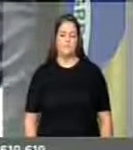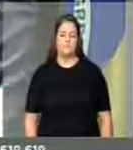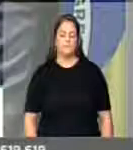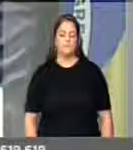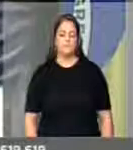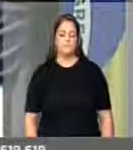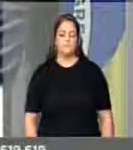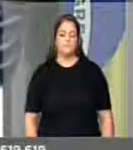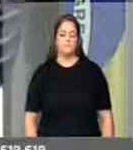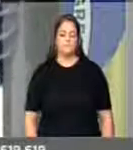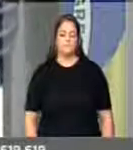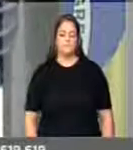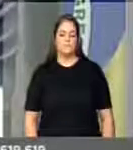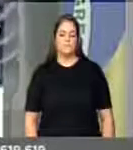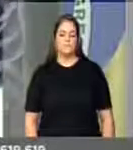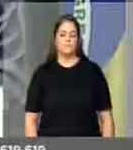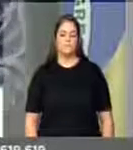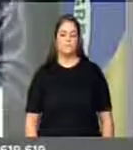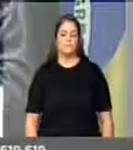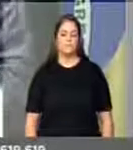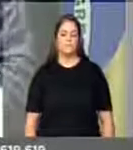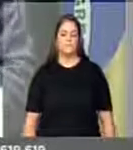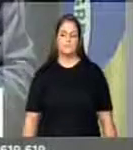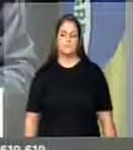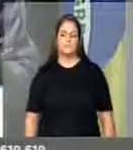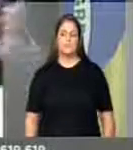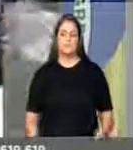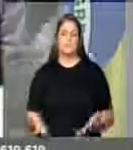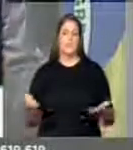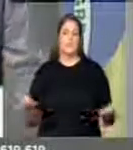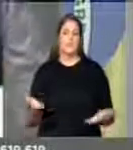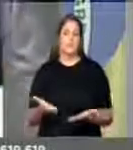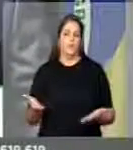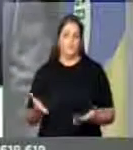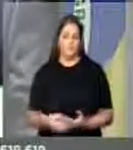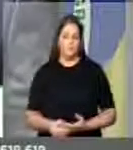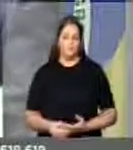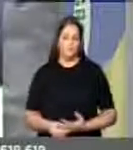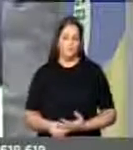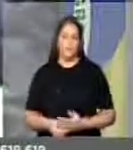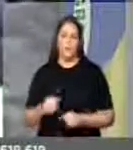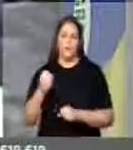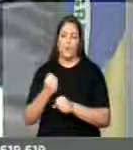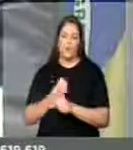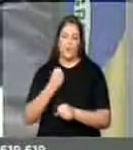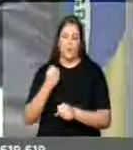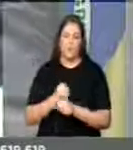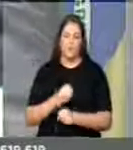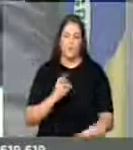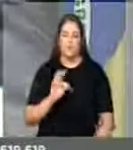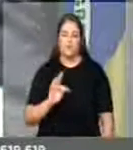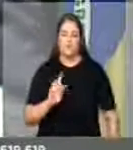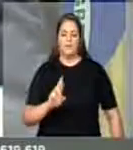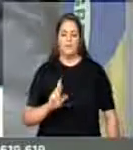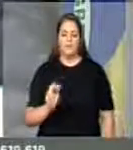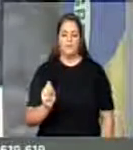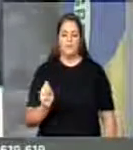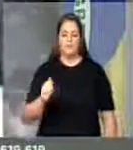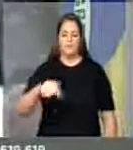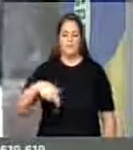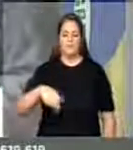hoje é uma obra que se resume, segundo inclusive reportagem muito competente feita recentemente pelo